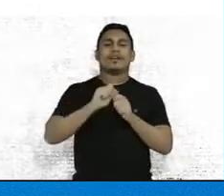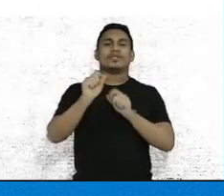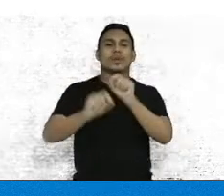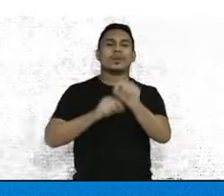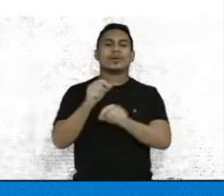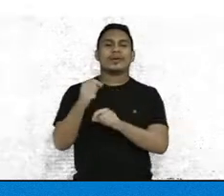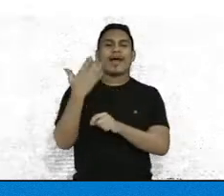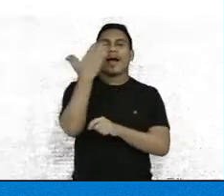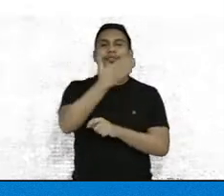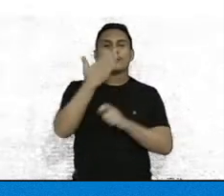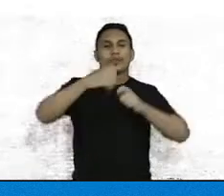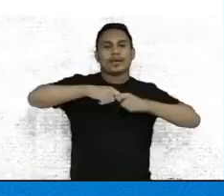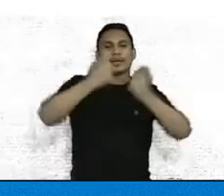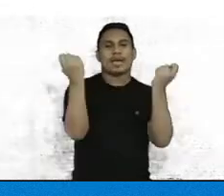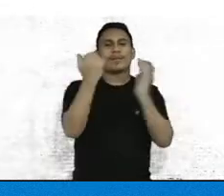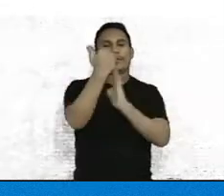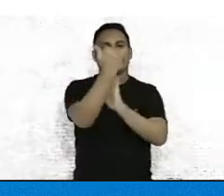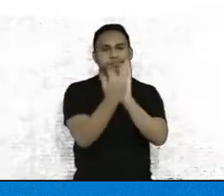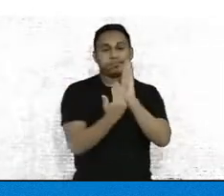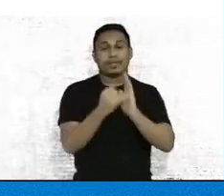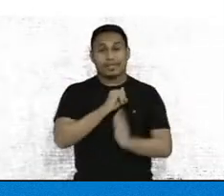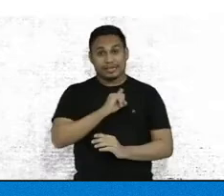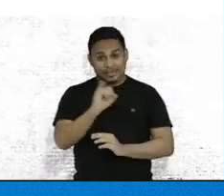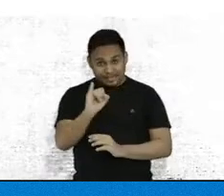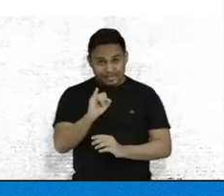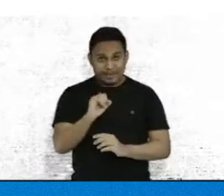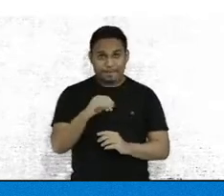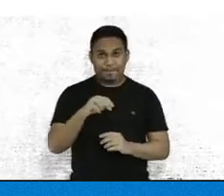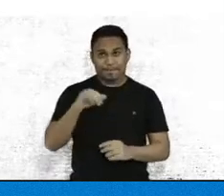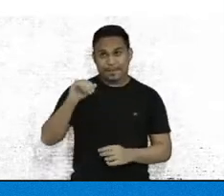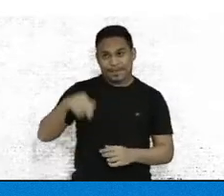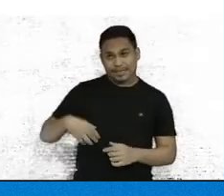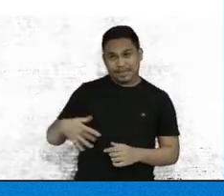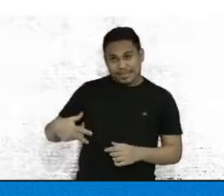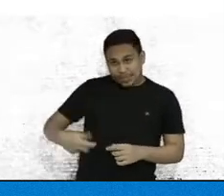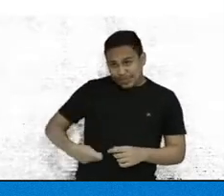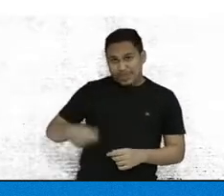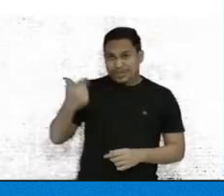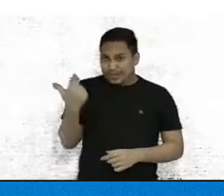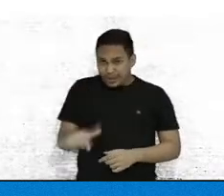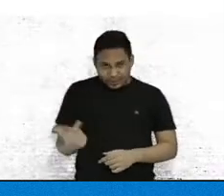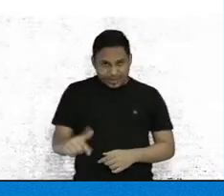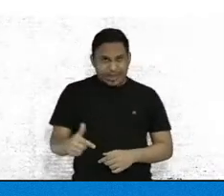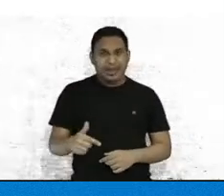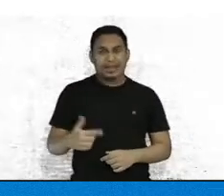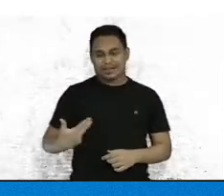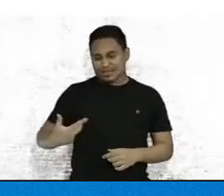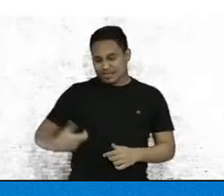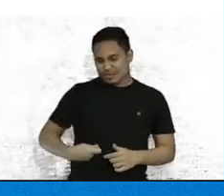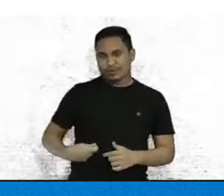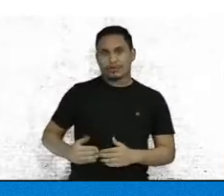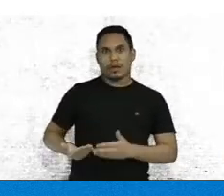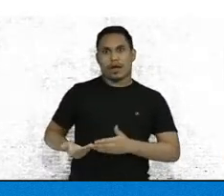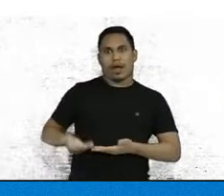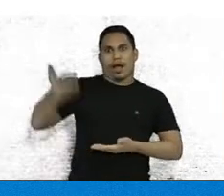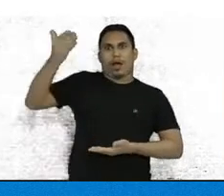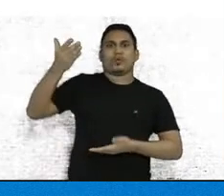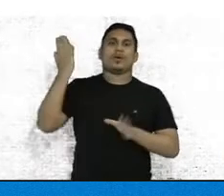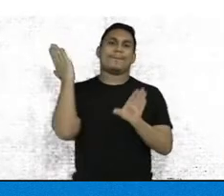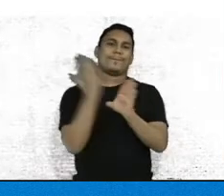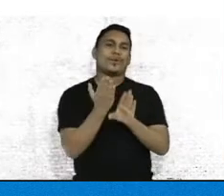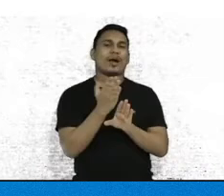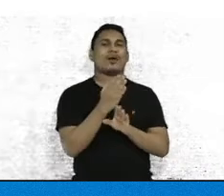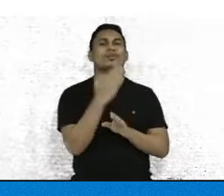toda vez que a gente consumir doce, a gente fica diabético. Então, a insulina alta é resultado das nossas escolhas alimentares. E essa insulina